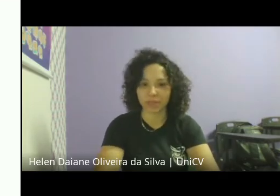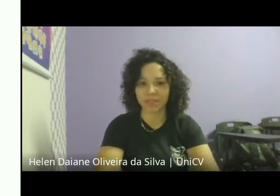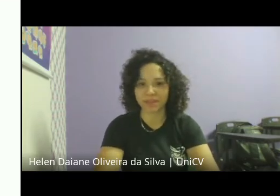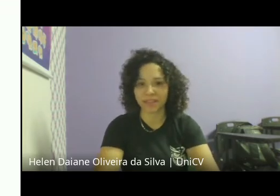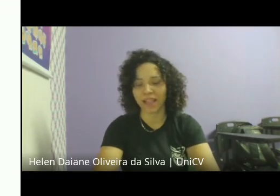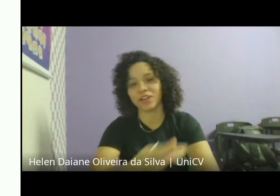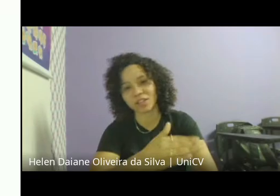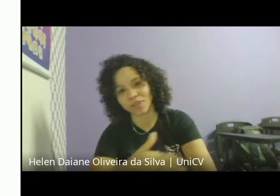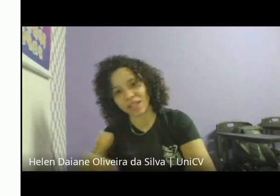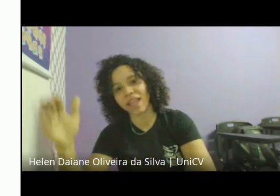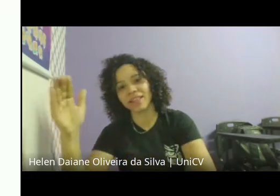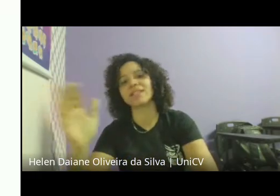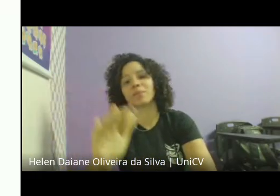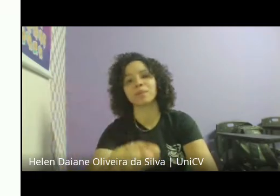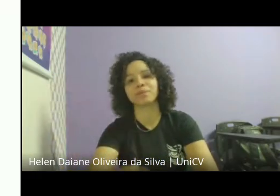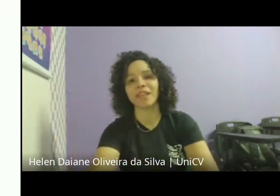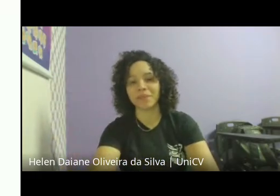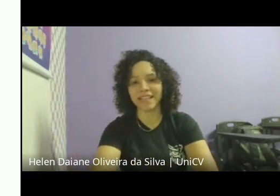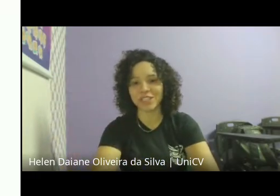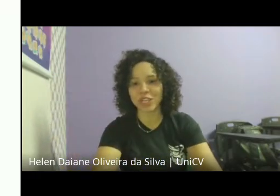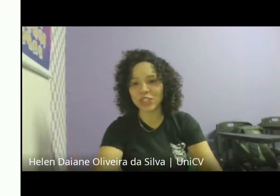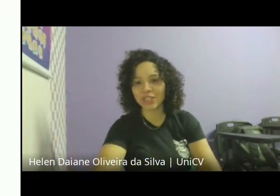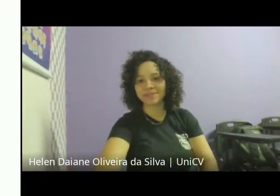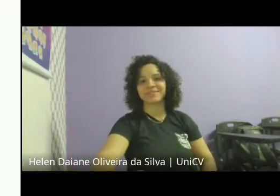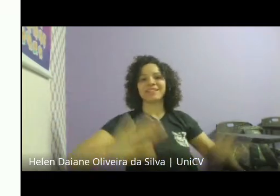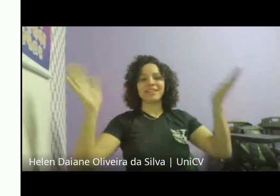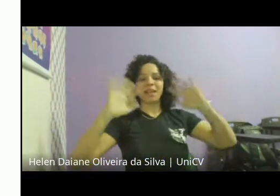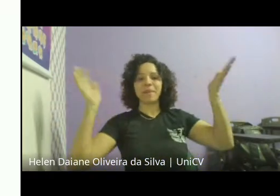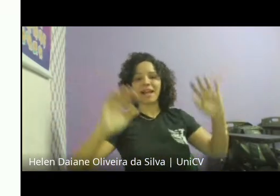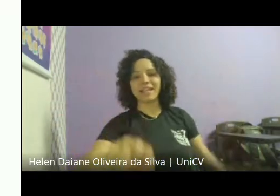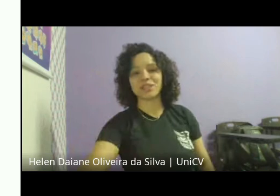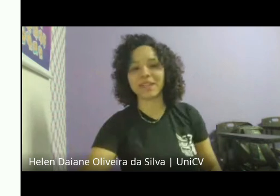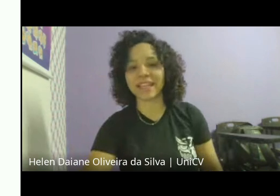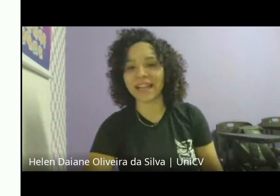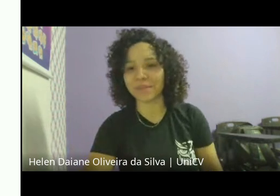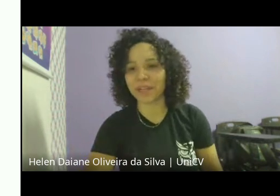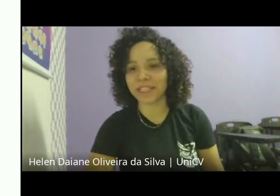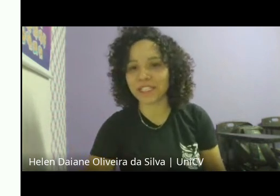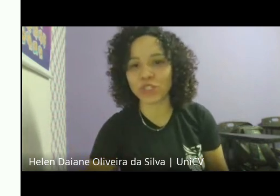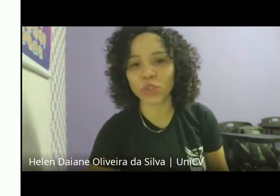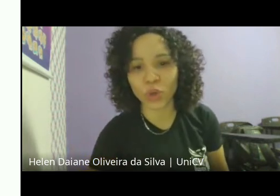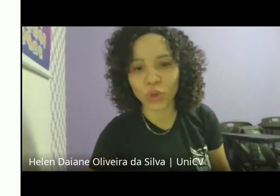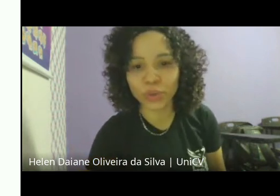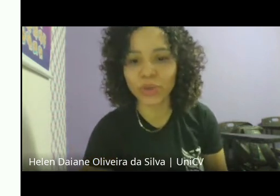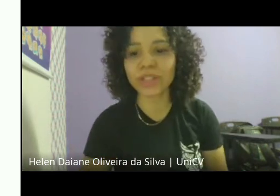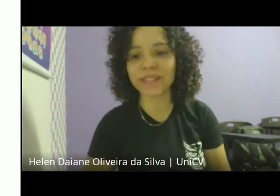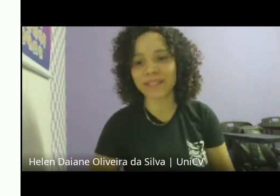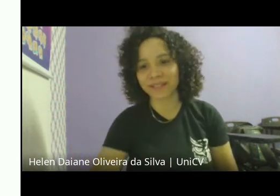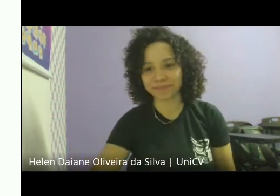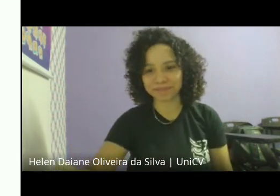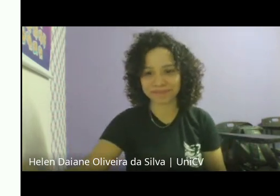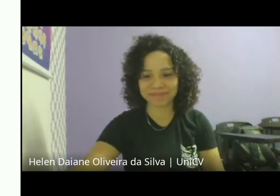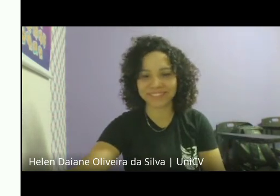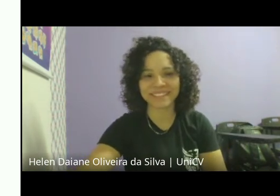projetos de livros. Aí nós vamos até dezembro. Beleza, gente? Até mais, obrigado pela presença de